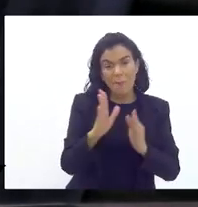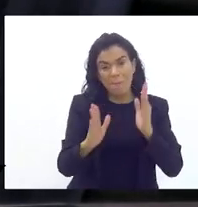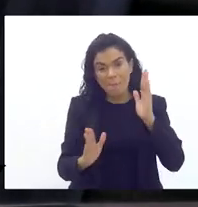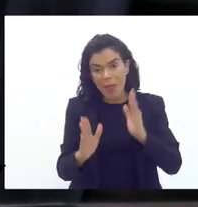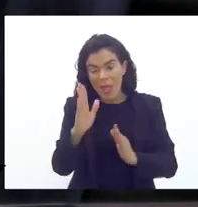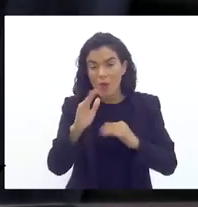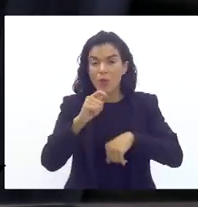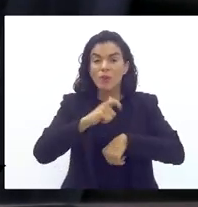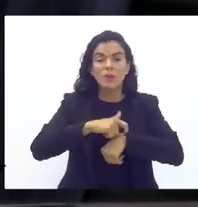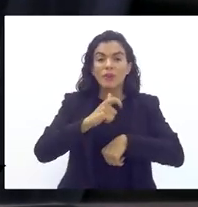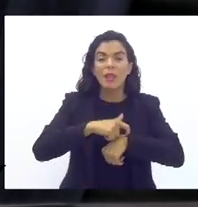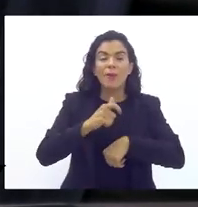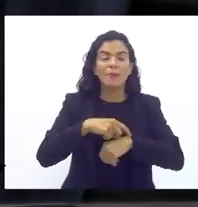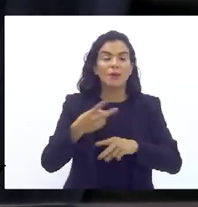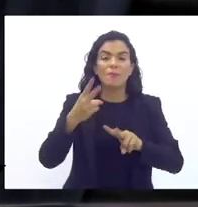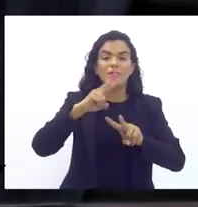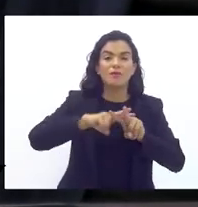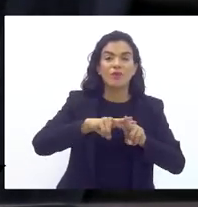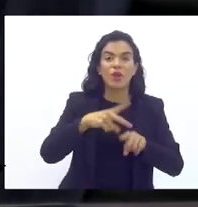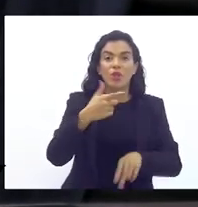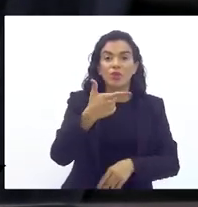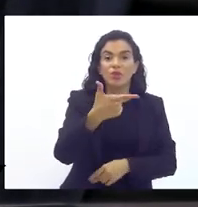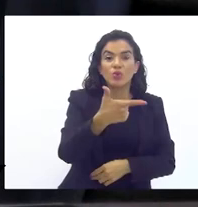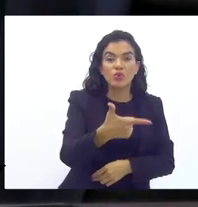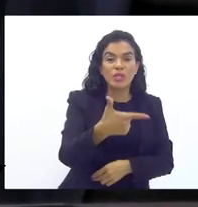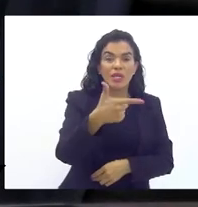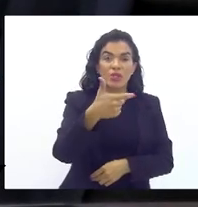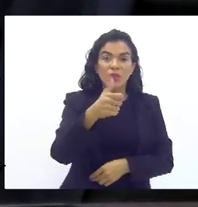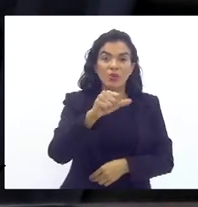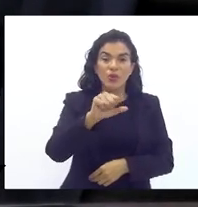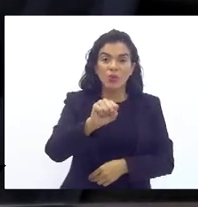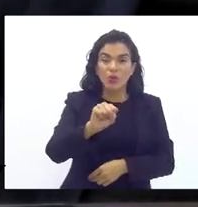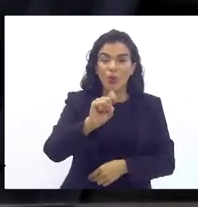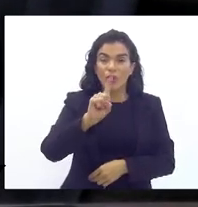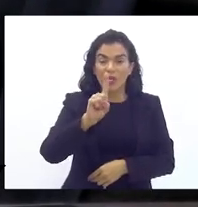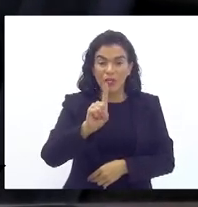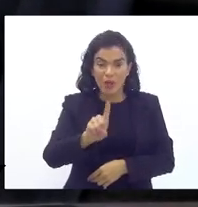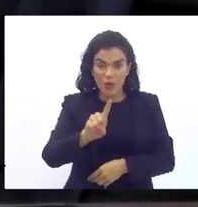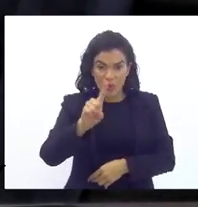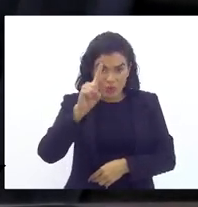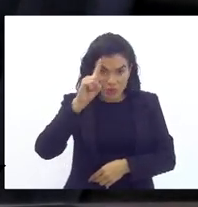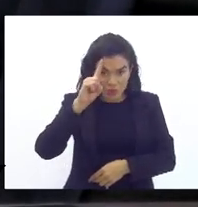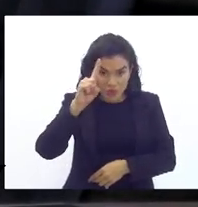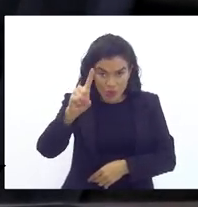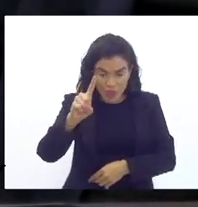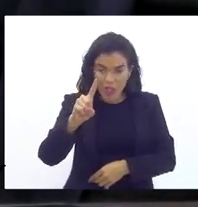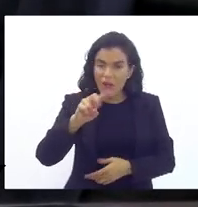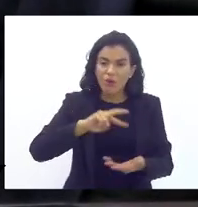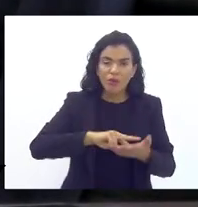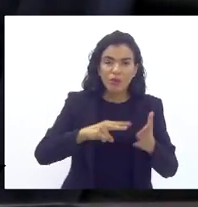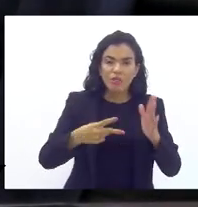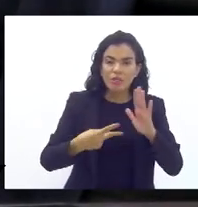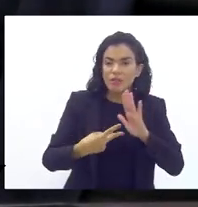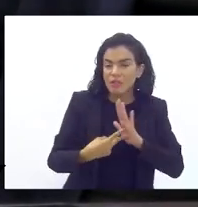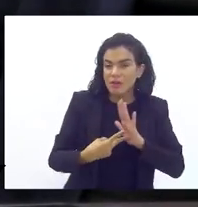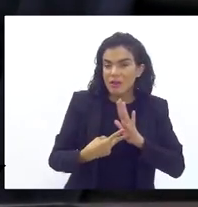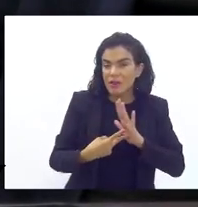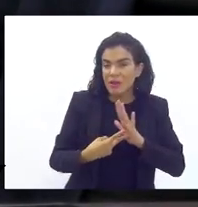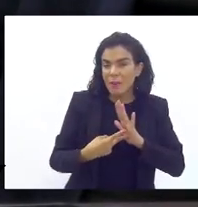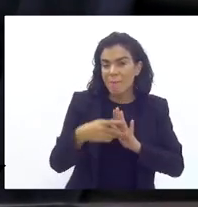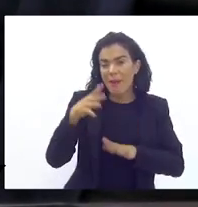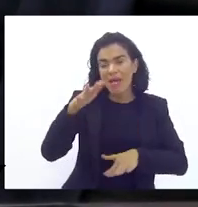tempo de prisão foi de 281 dias ou seja